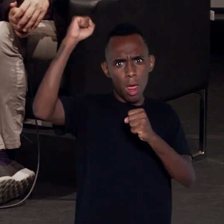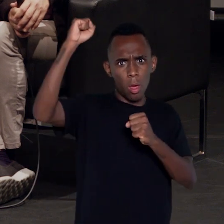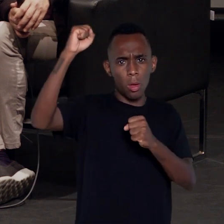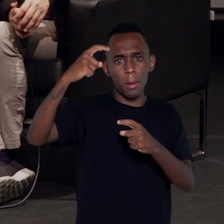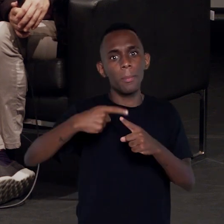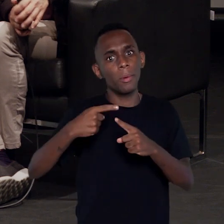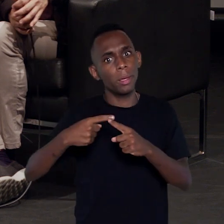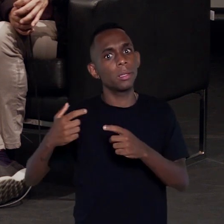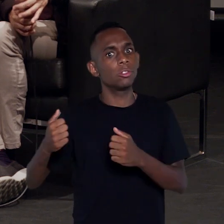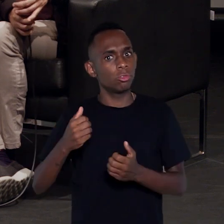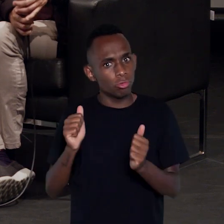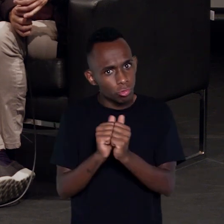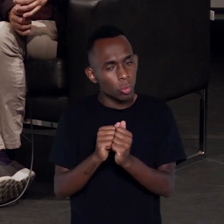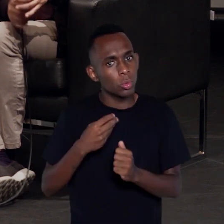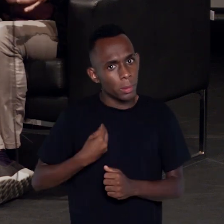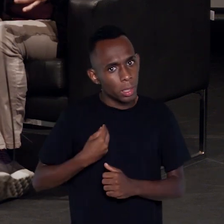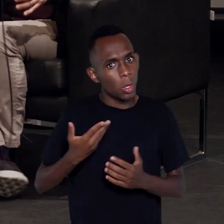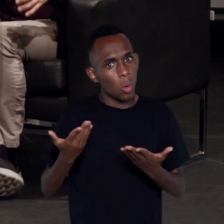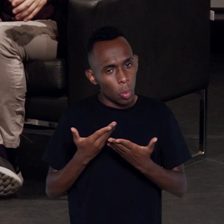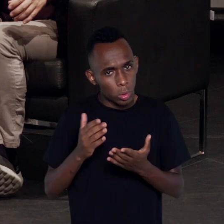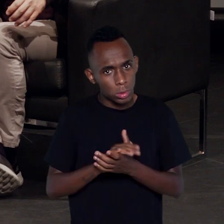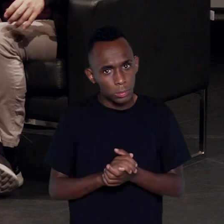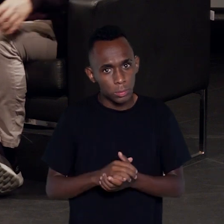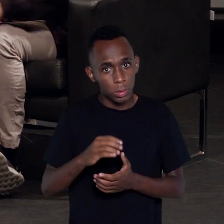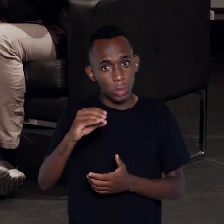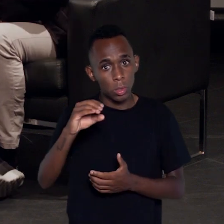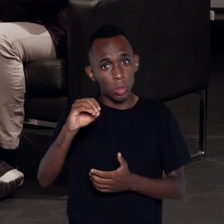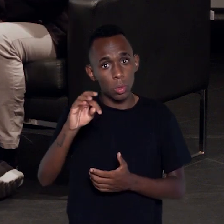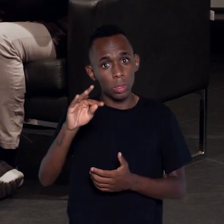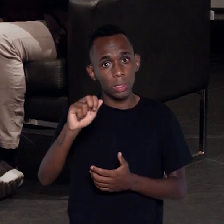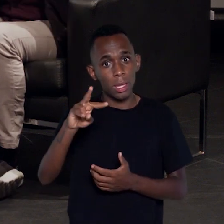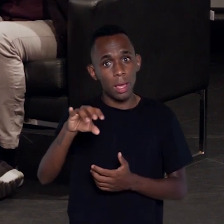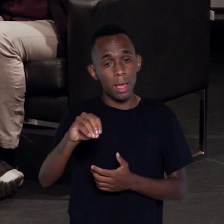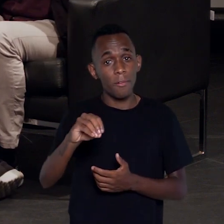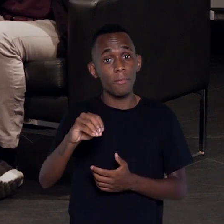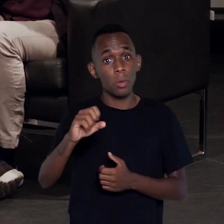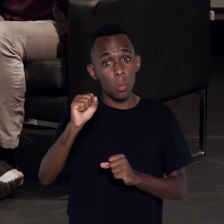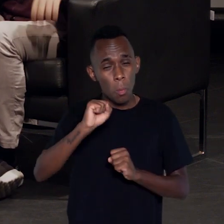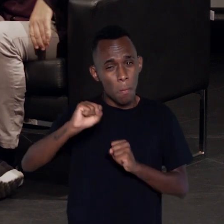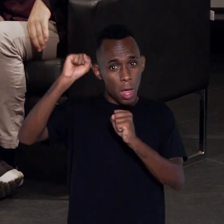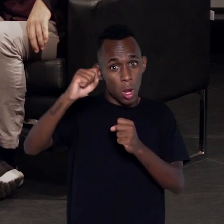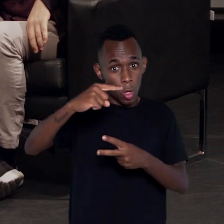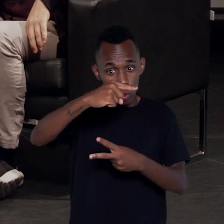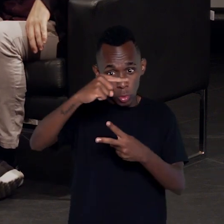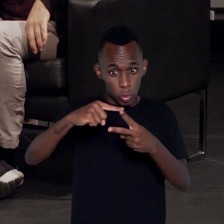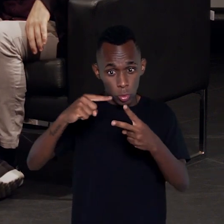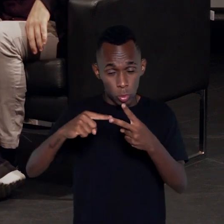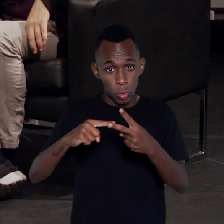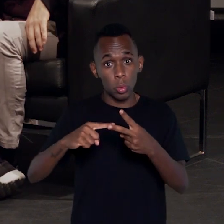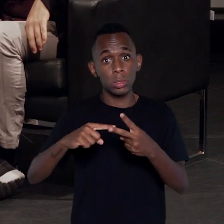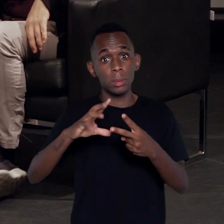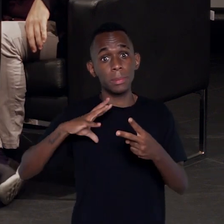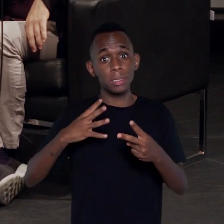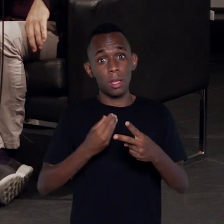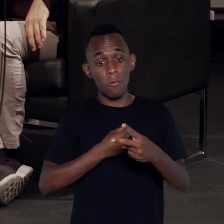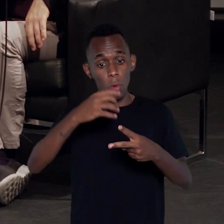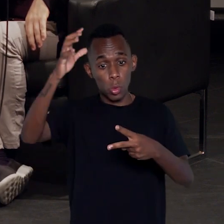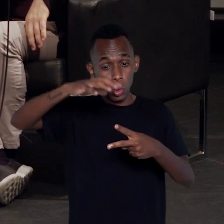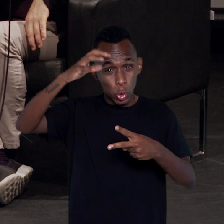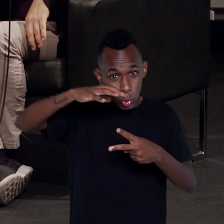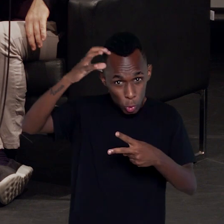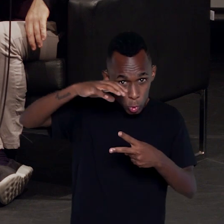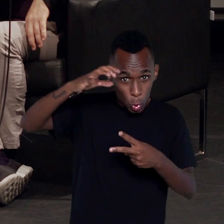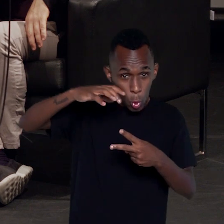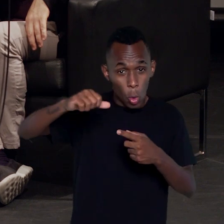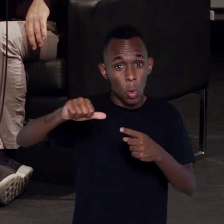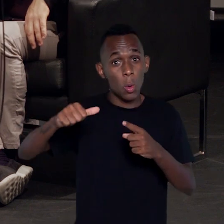vocês também, viu? Por estar aqui com a gente. E o Otávio é herói 2 vezes, porque ele me salvou meio-dia da chuva para